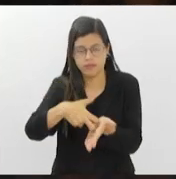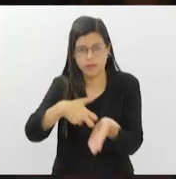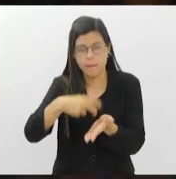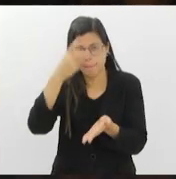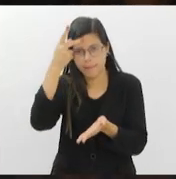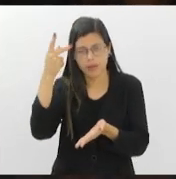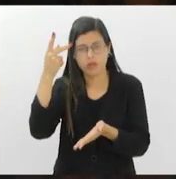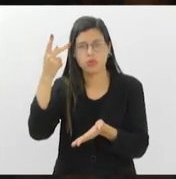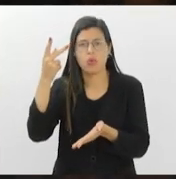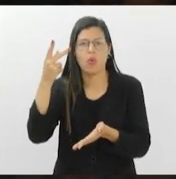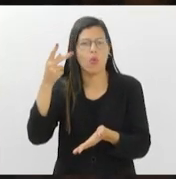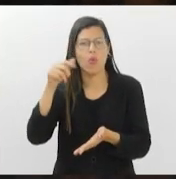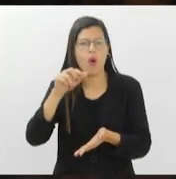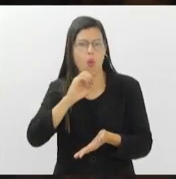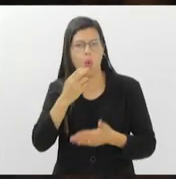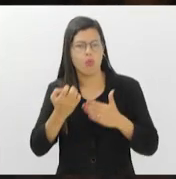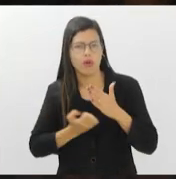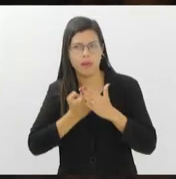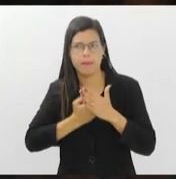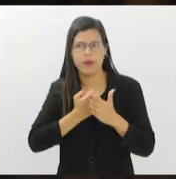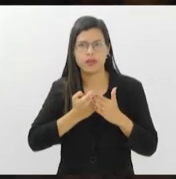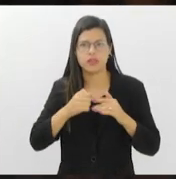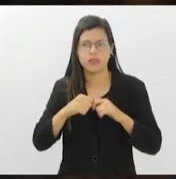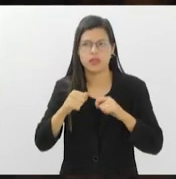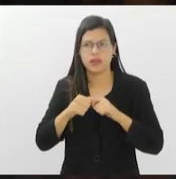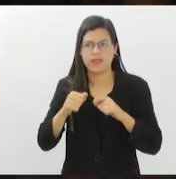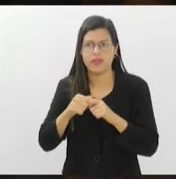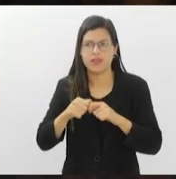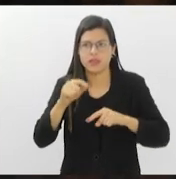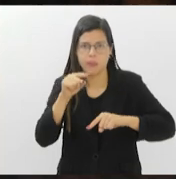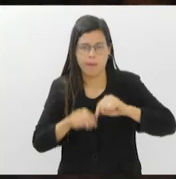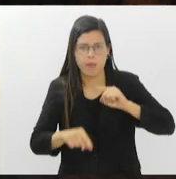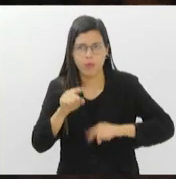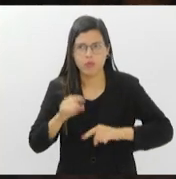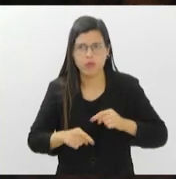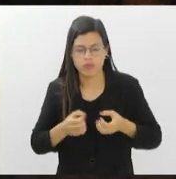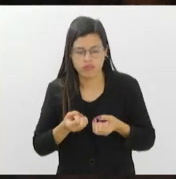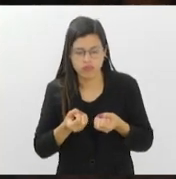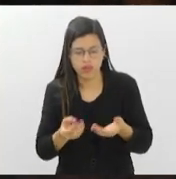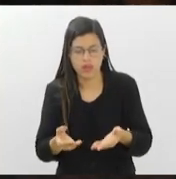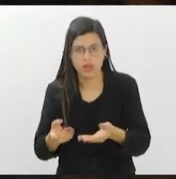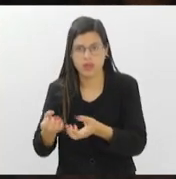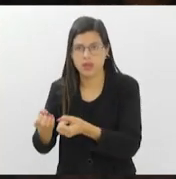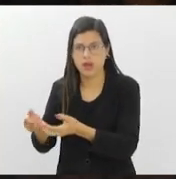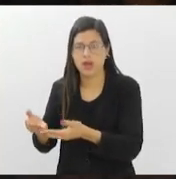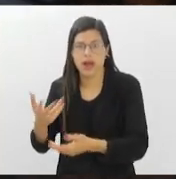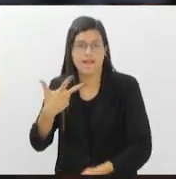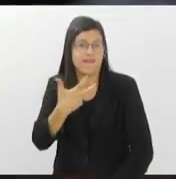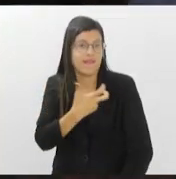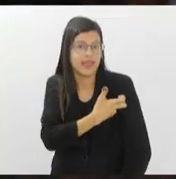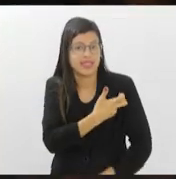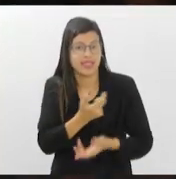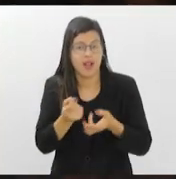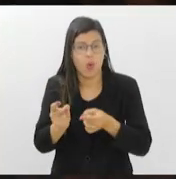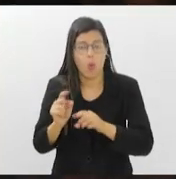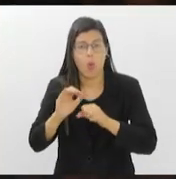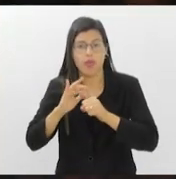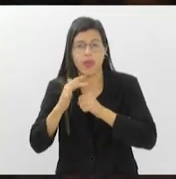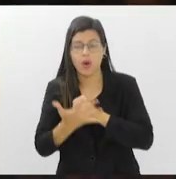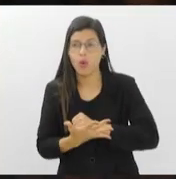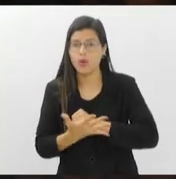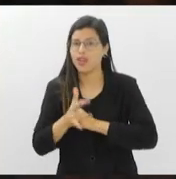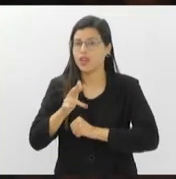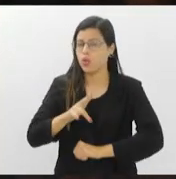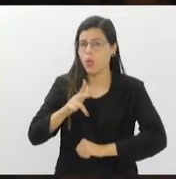realizar fabricação, oferta, venda ou distribuição, ainda que gratuita, de vacina contra a Covid-19, não autorizados